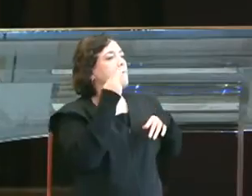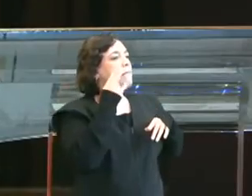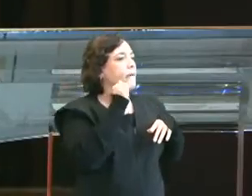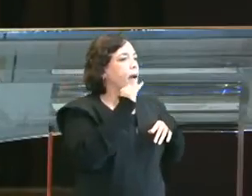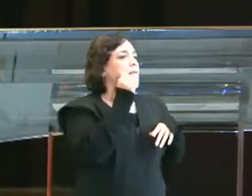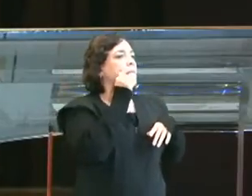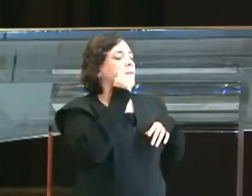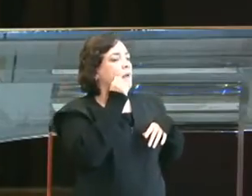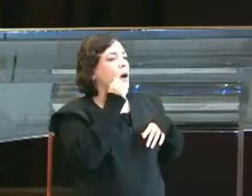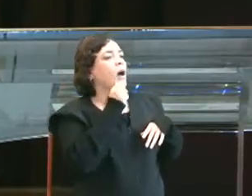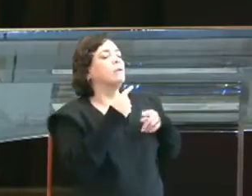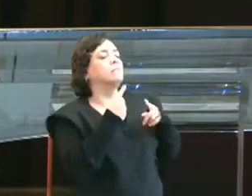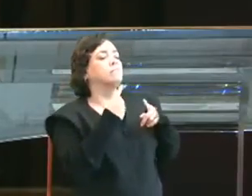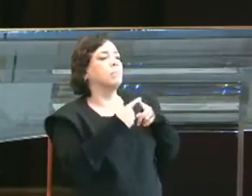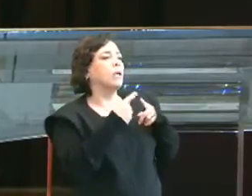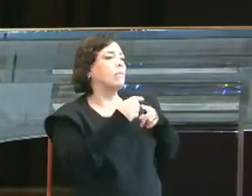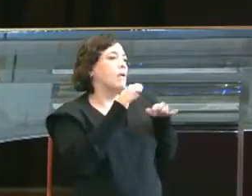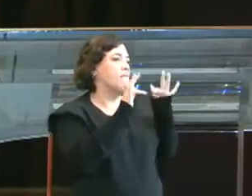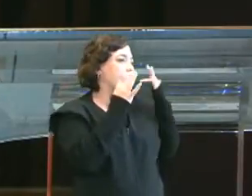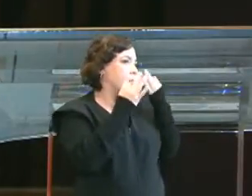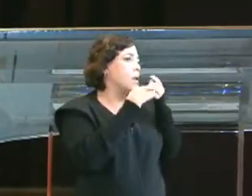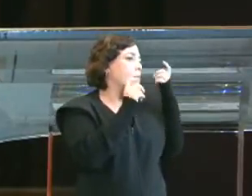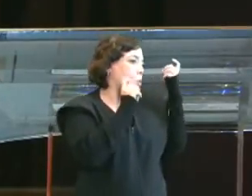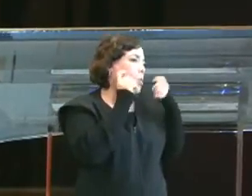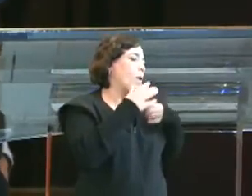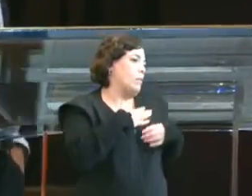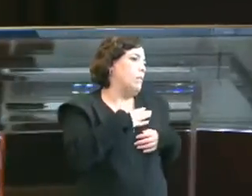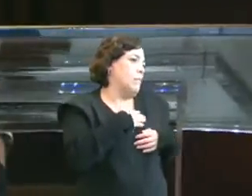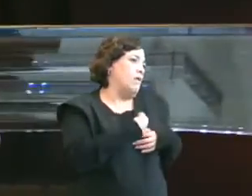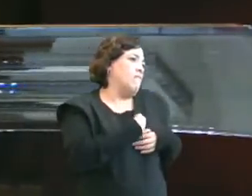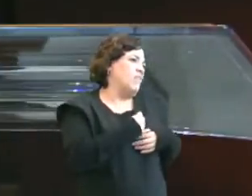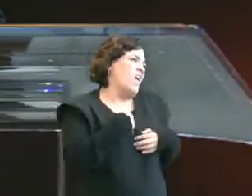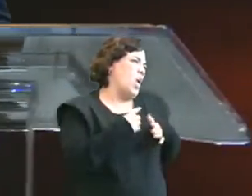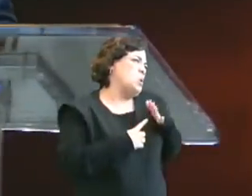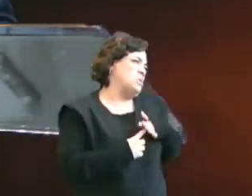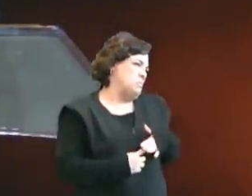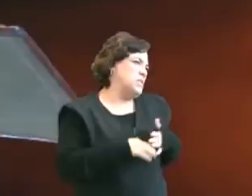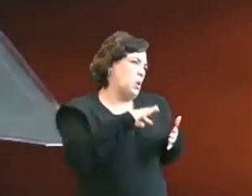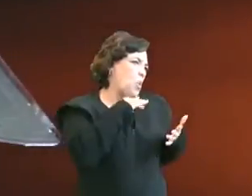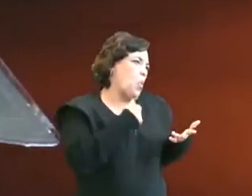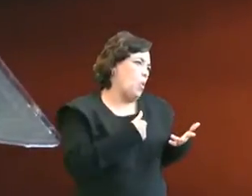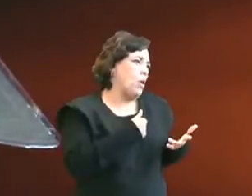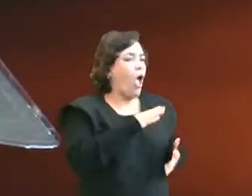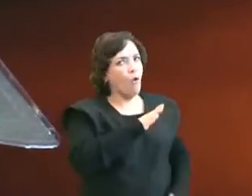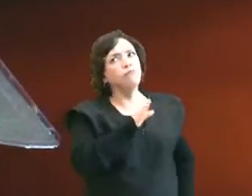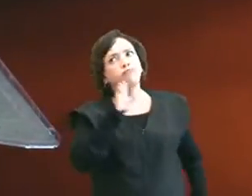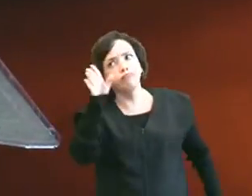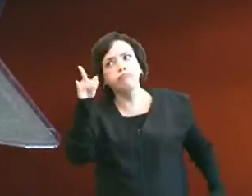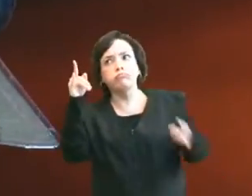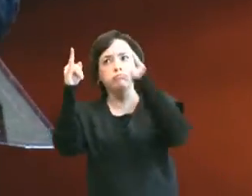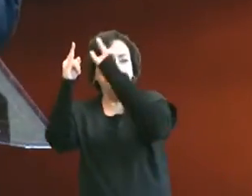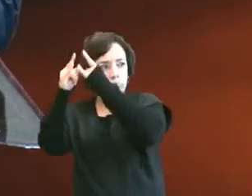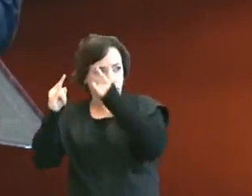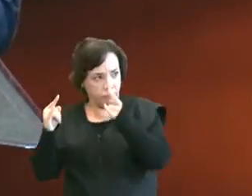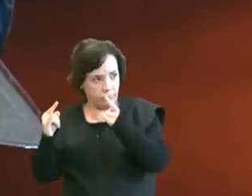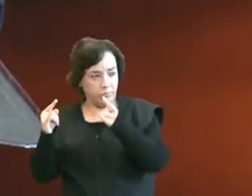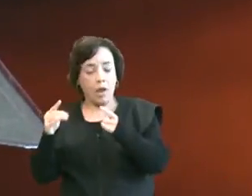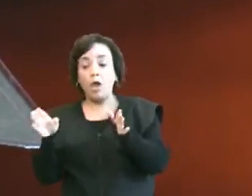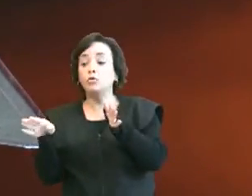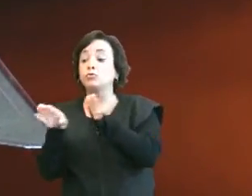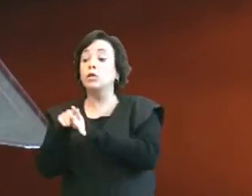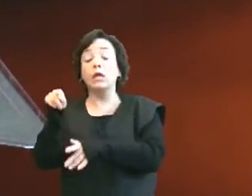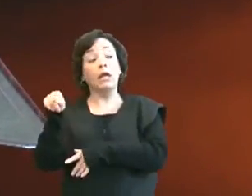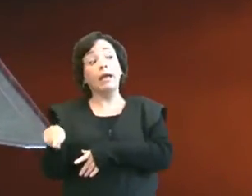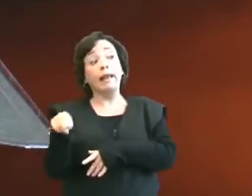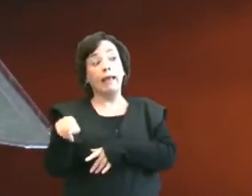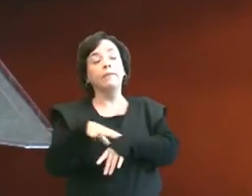eu estava num retiro lá, de cura e restauração. Cheguei num retiro e estava